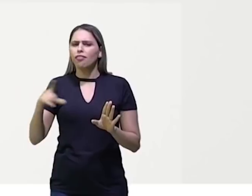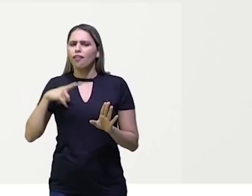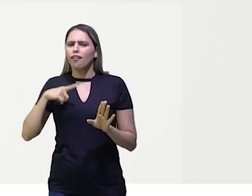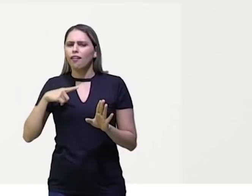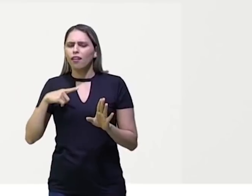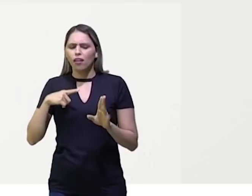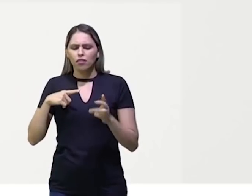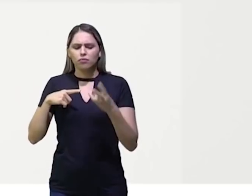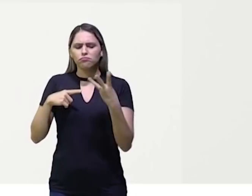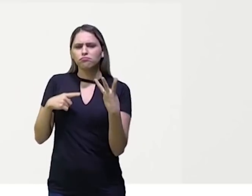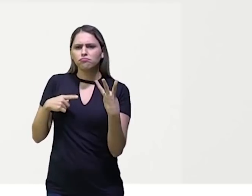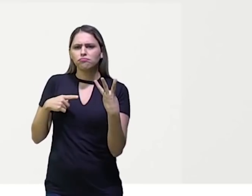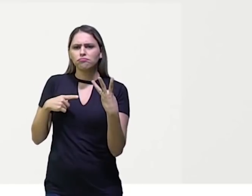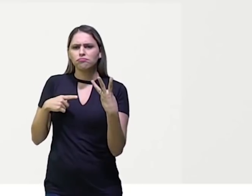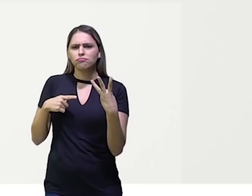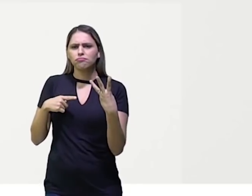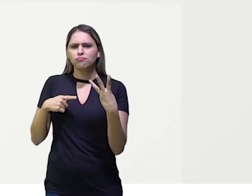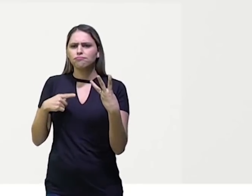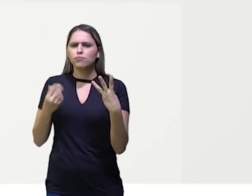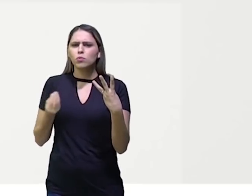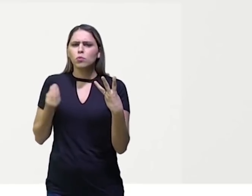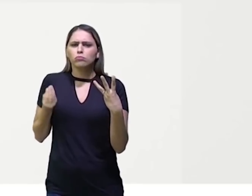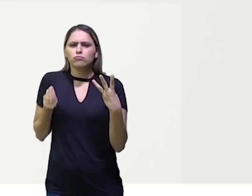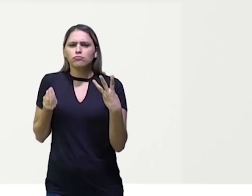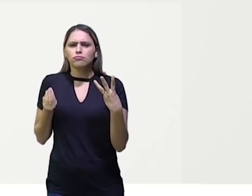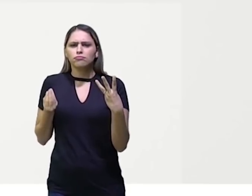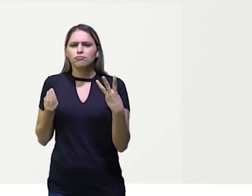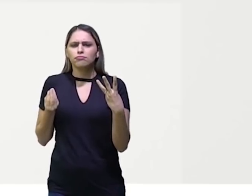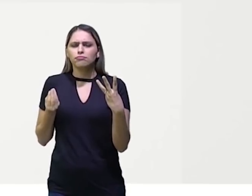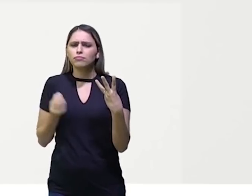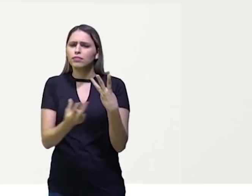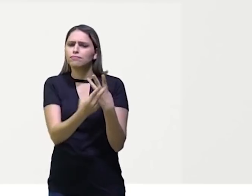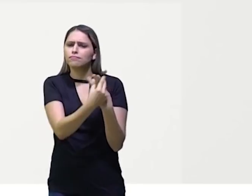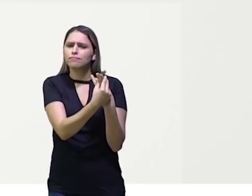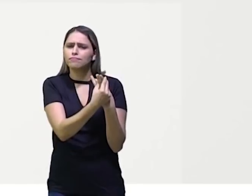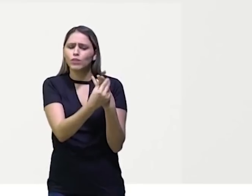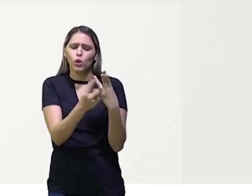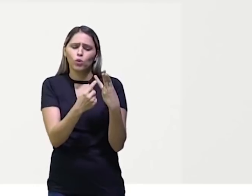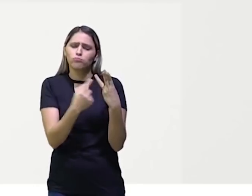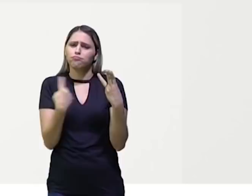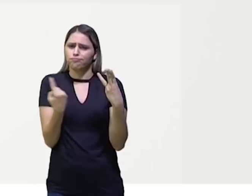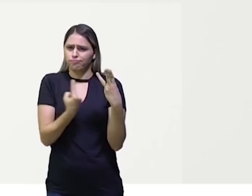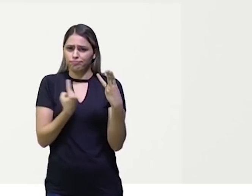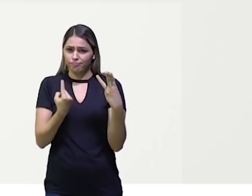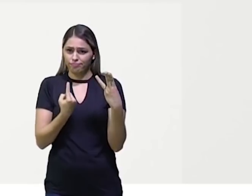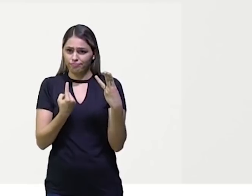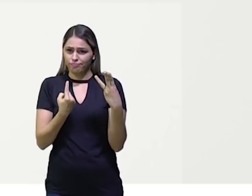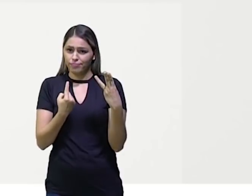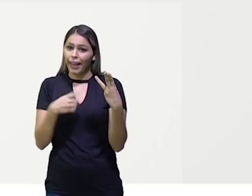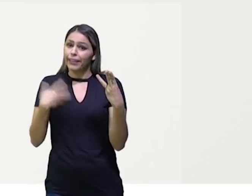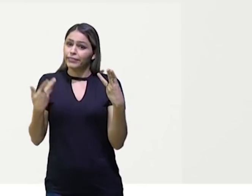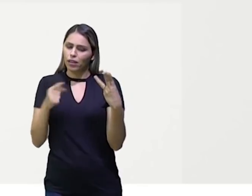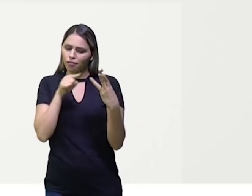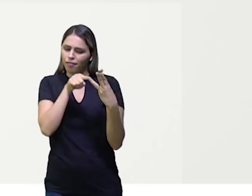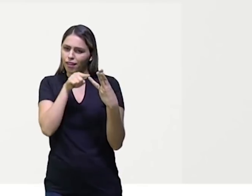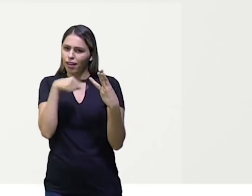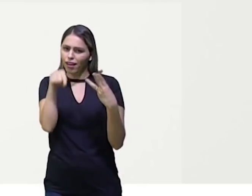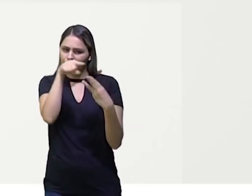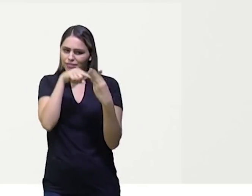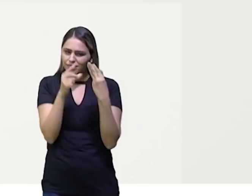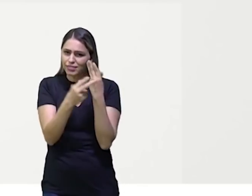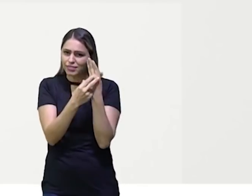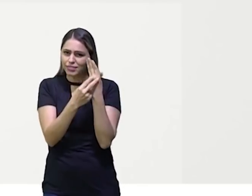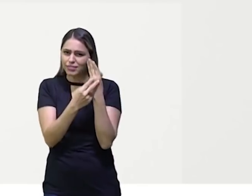uma florzinha, mais uma plantinha aqui fora, ela vai ficar sobrando. Então, dentro do conjunto, eu